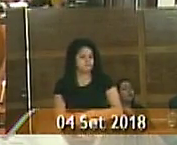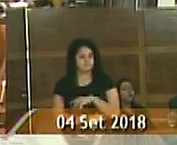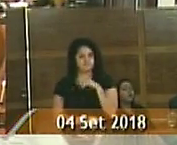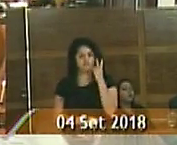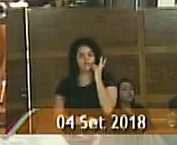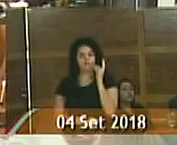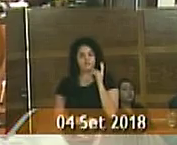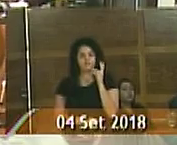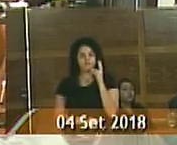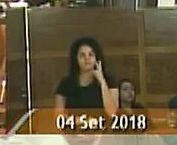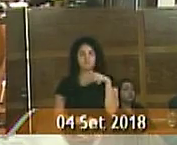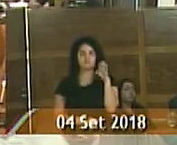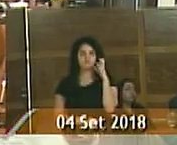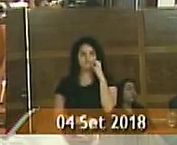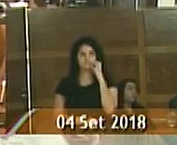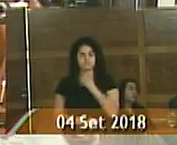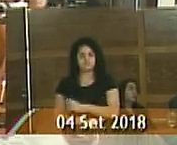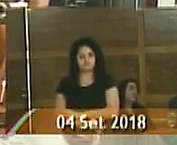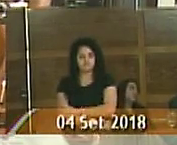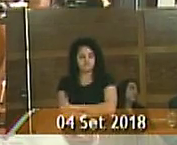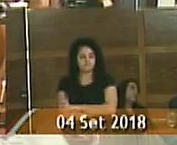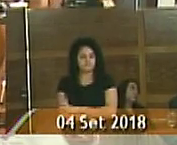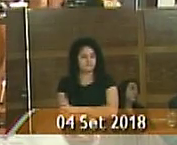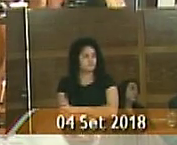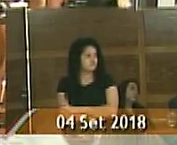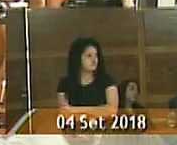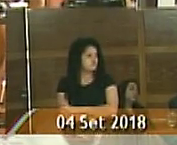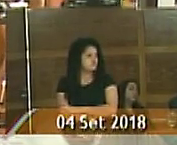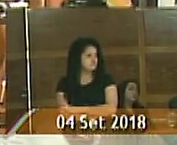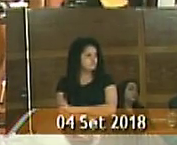Com a palavra, vereador Canindé, do Social.